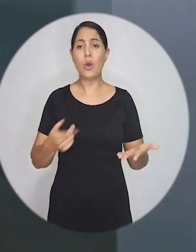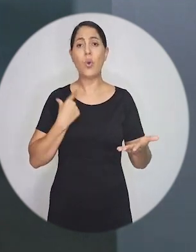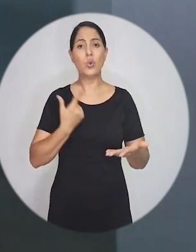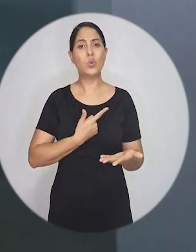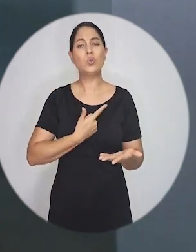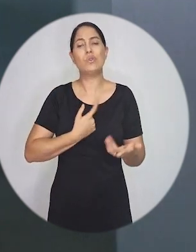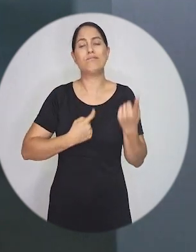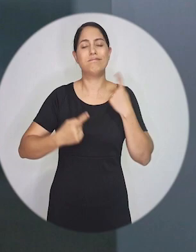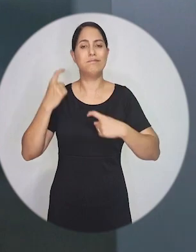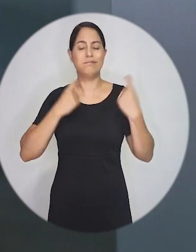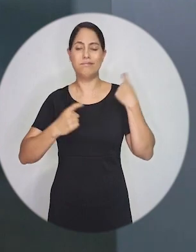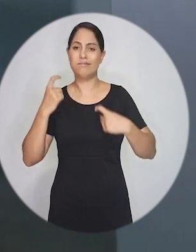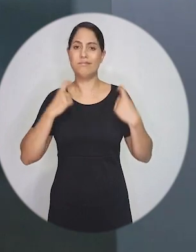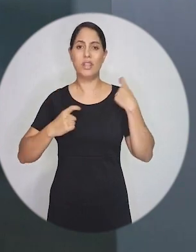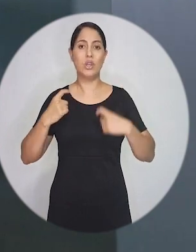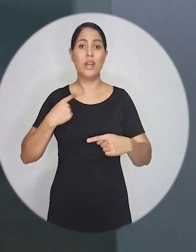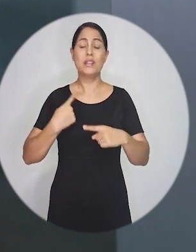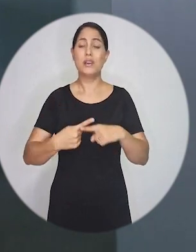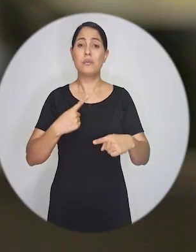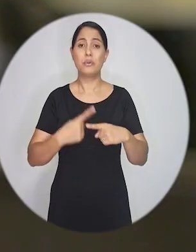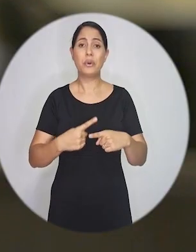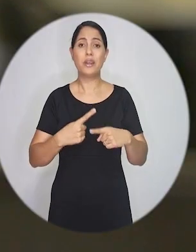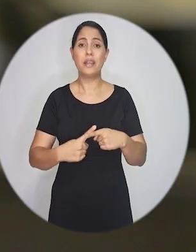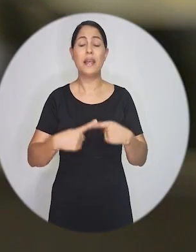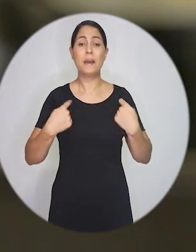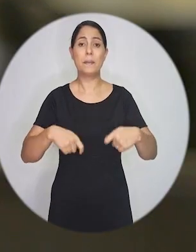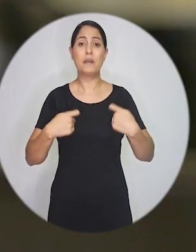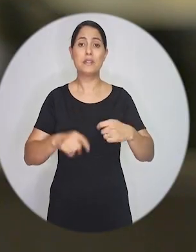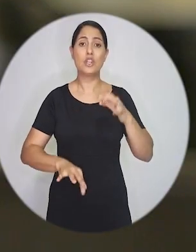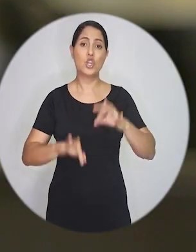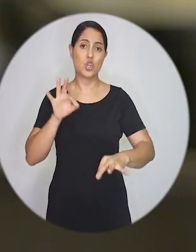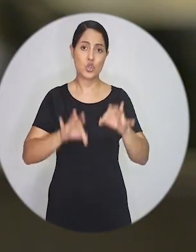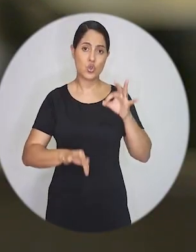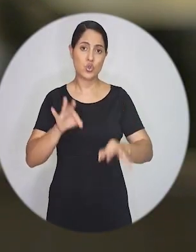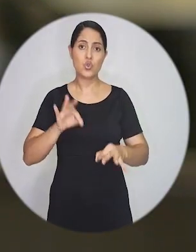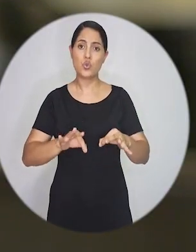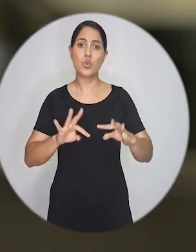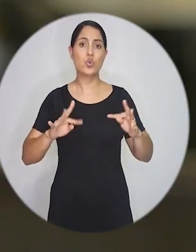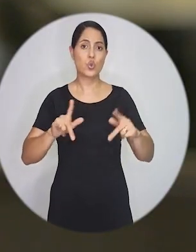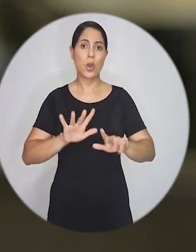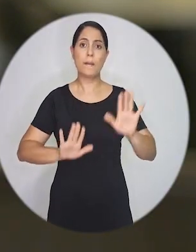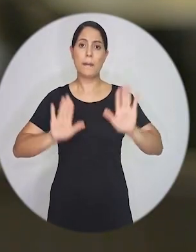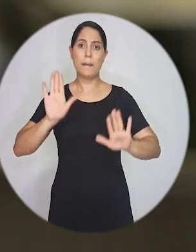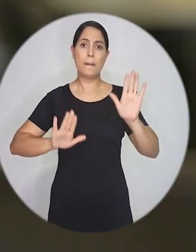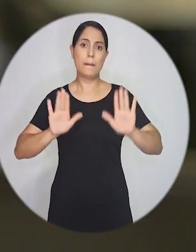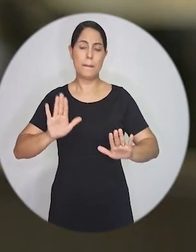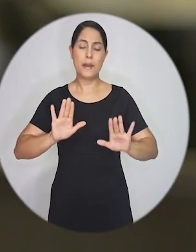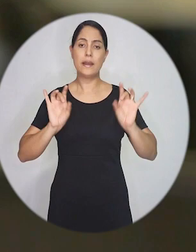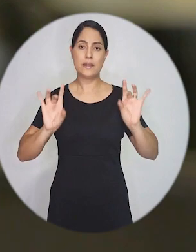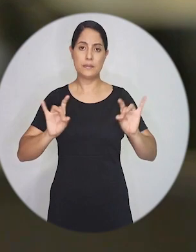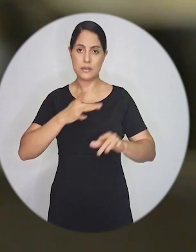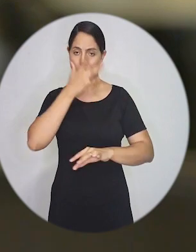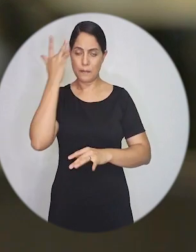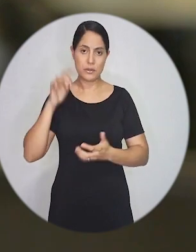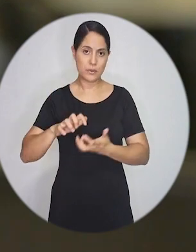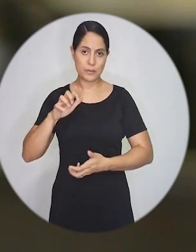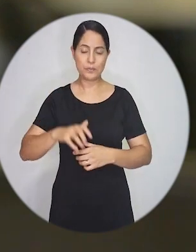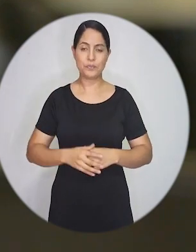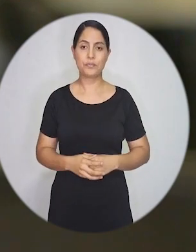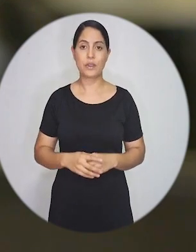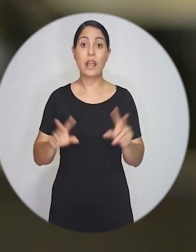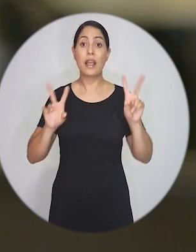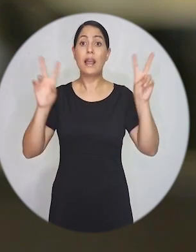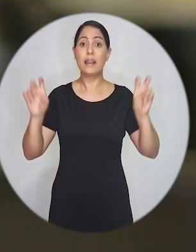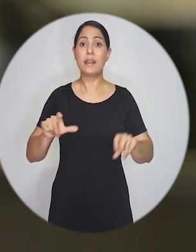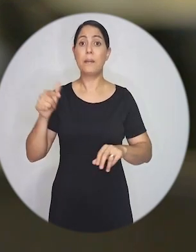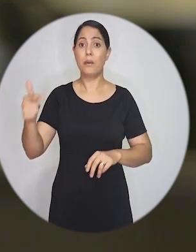condutas e atividades lesivas ao meio ambiente. A questão de organização de eventos da comissão, ela sempre foi uma preocupação muito